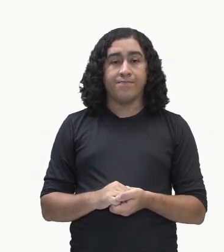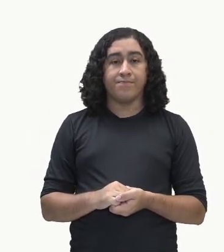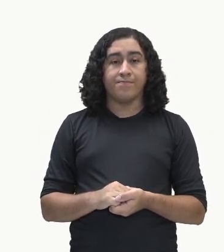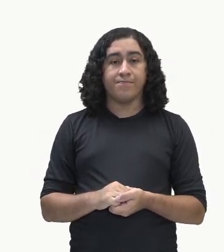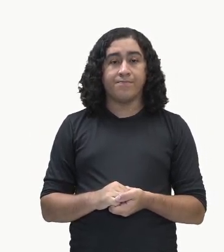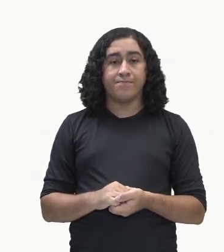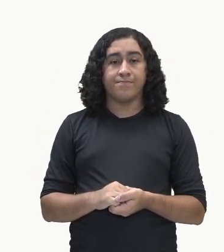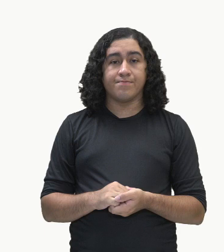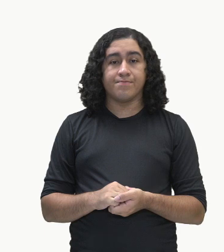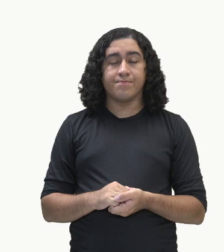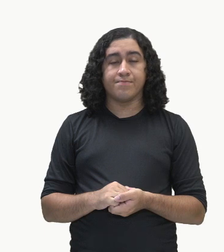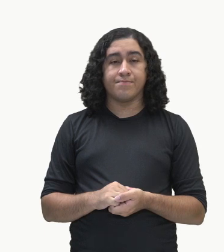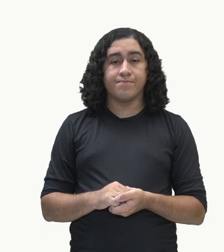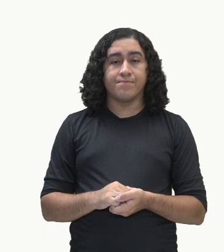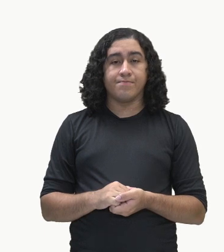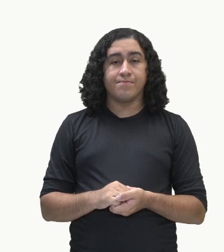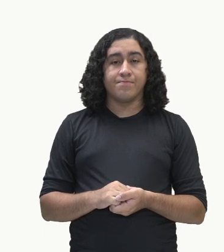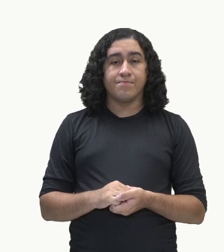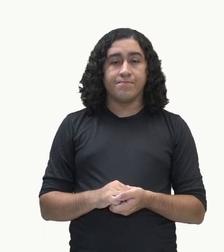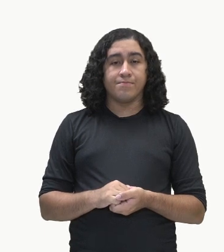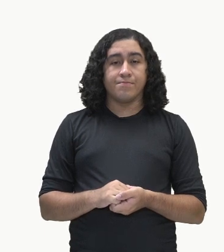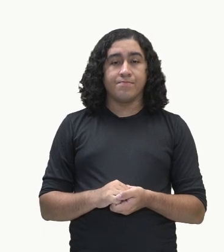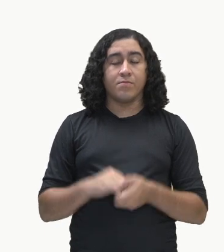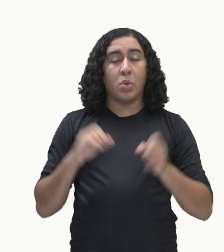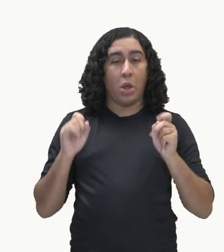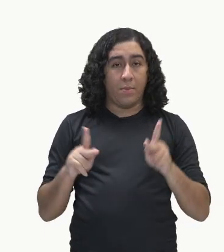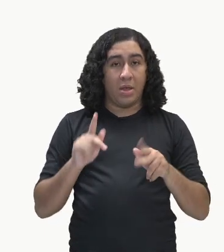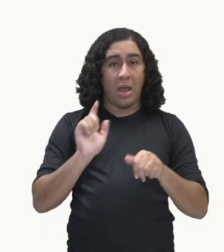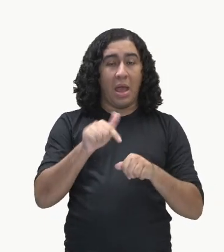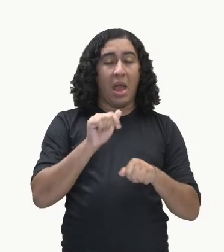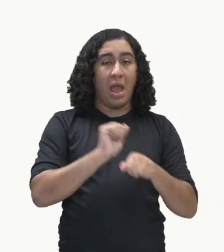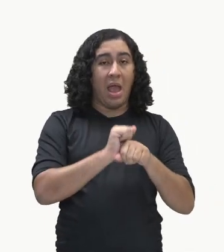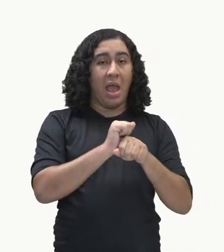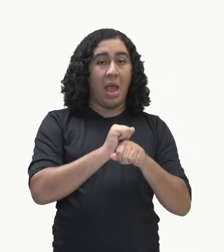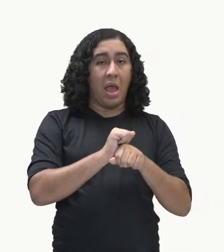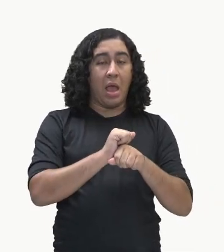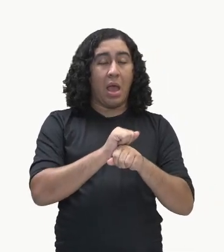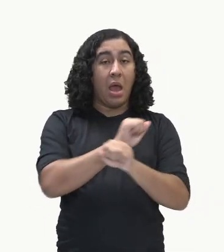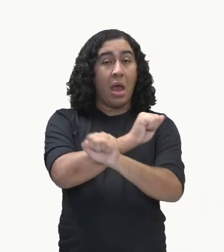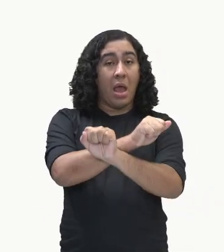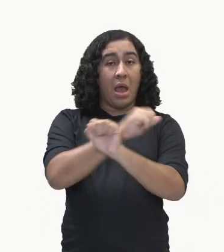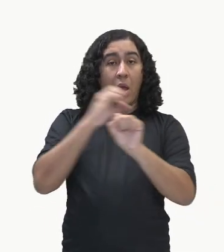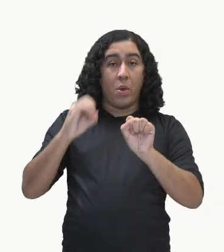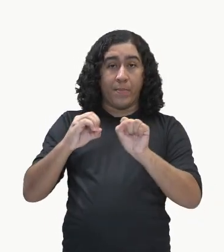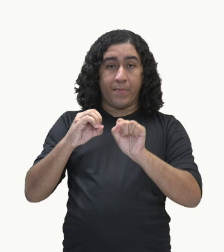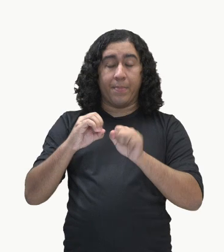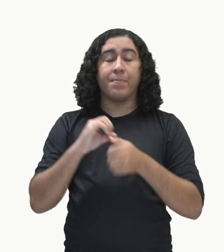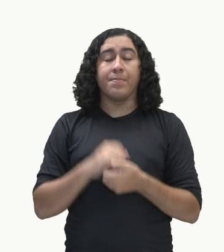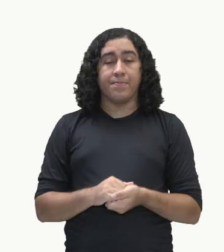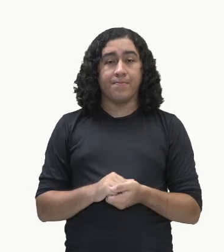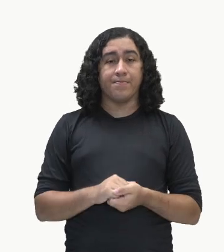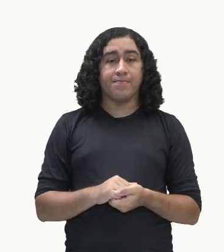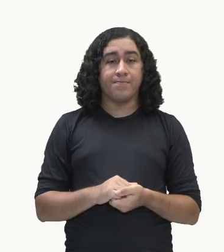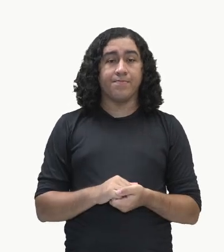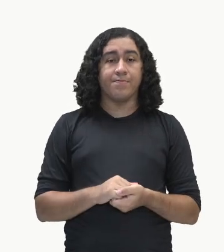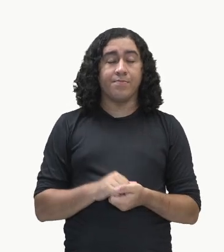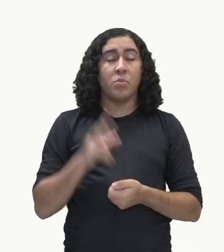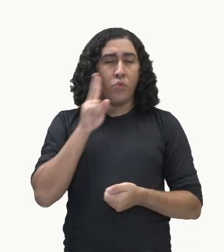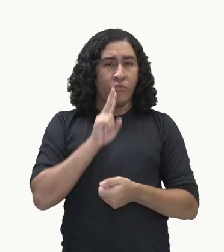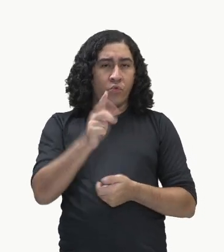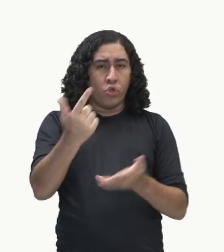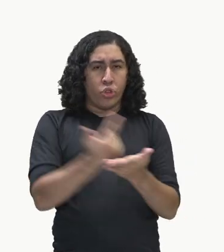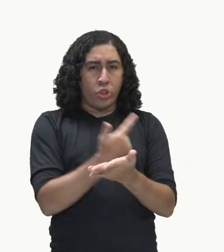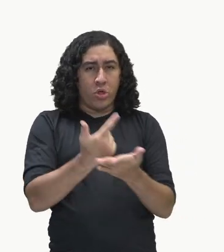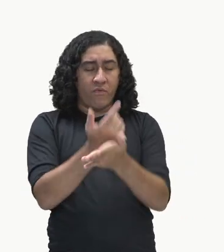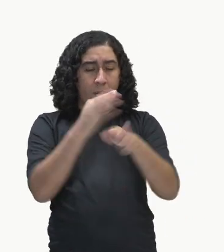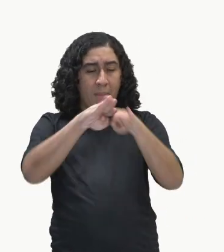aqui the, tá? É um artigo definido, né? Então, você vê esse livro em cima da mesa? It's